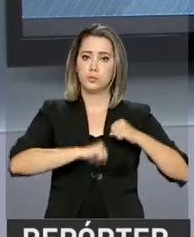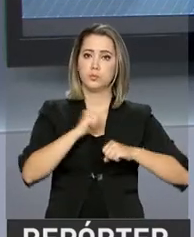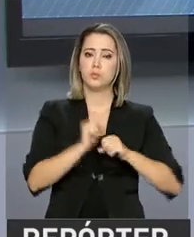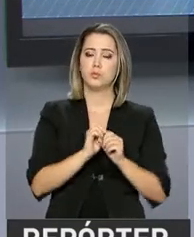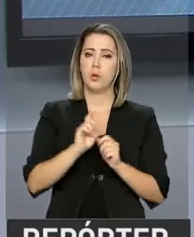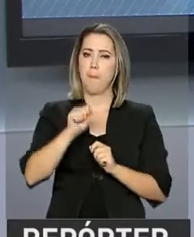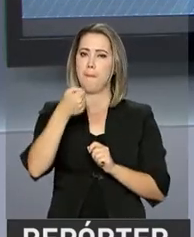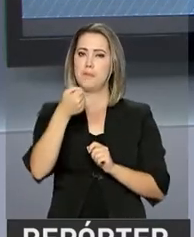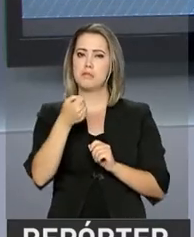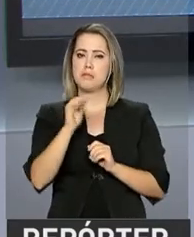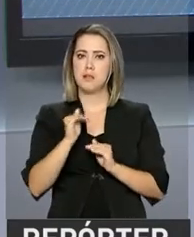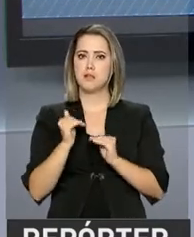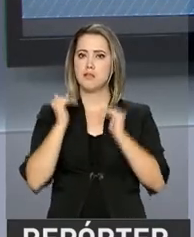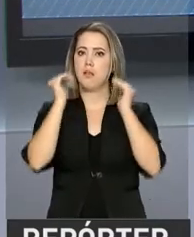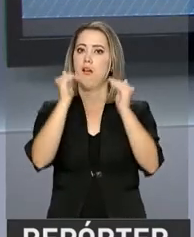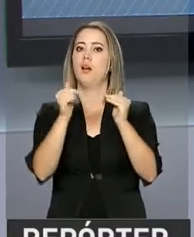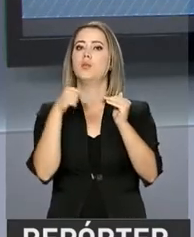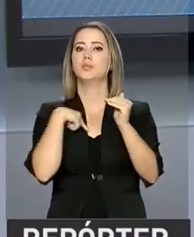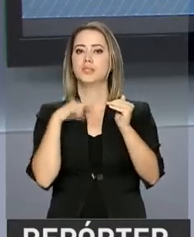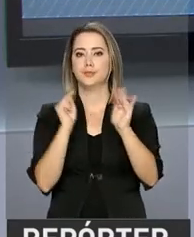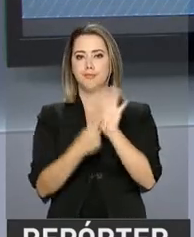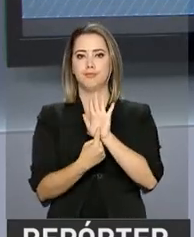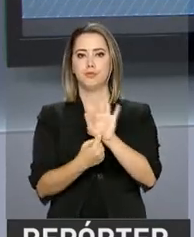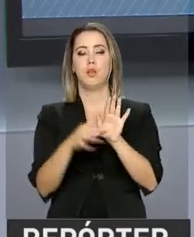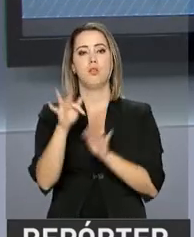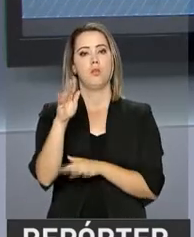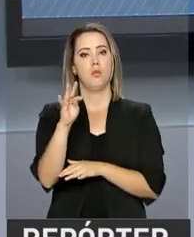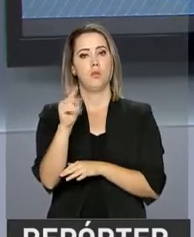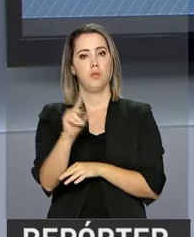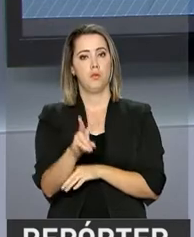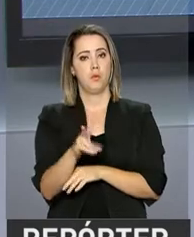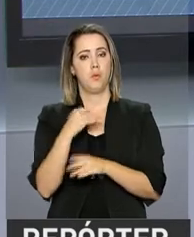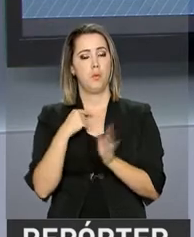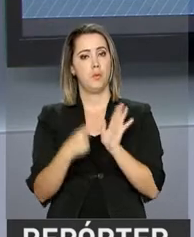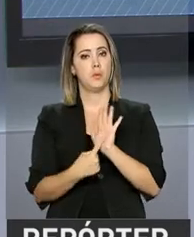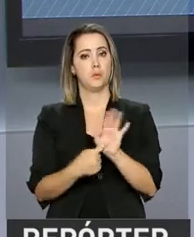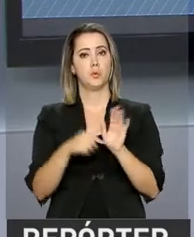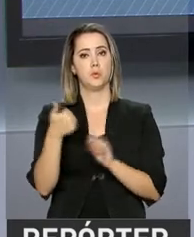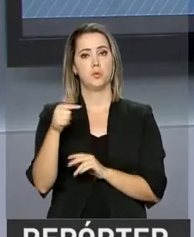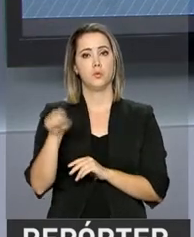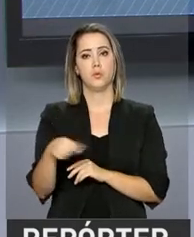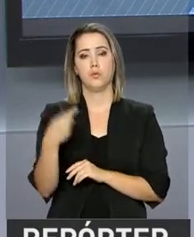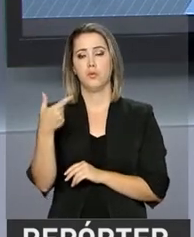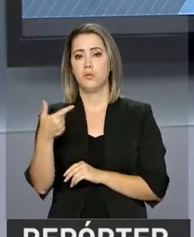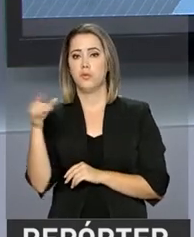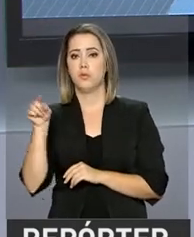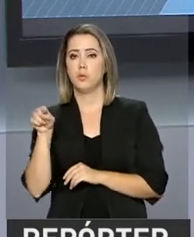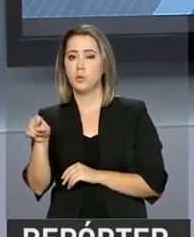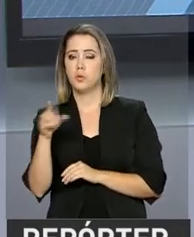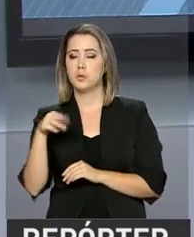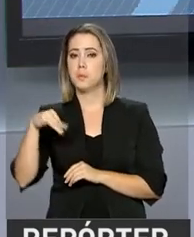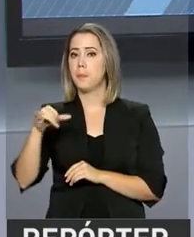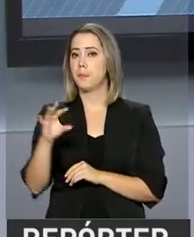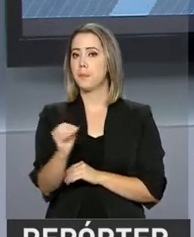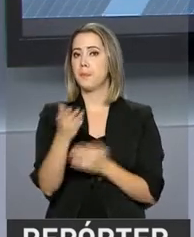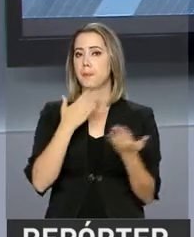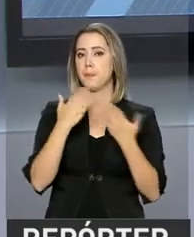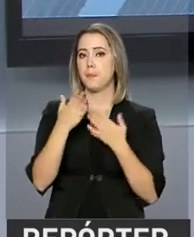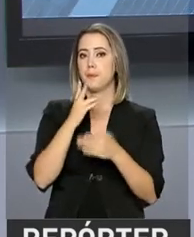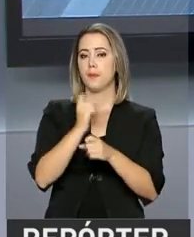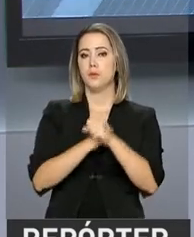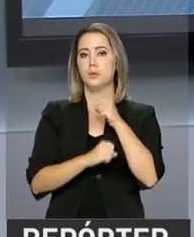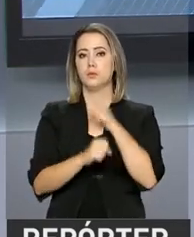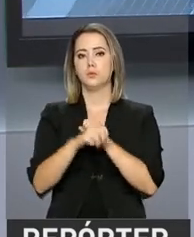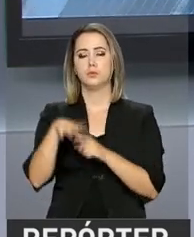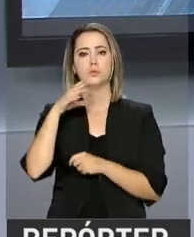alta o indicador da fundação getúlio vargas registrou crescimento de um filho lá 2 ponto em maio em relação ao número